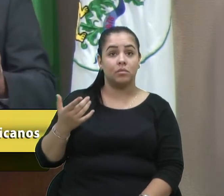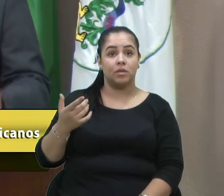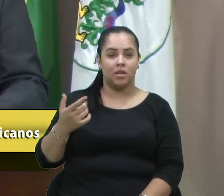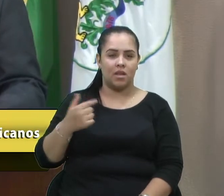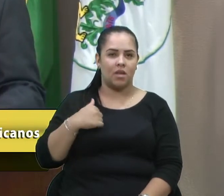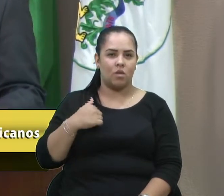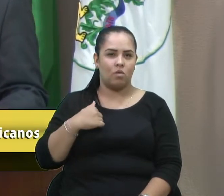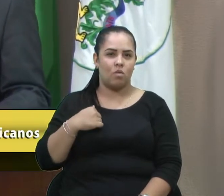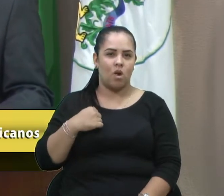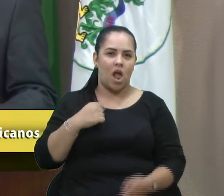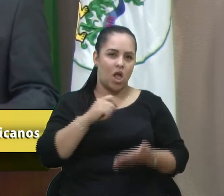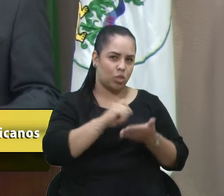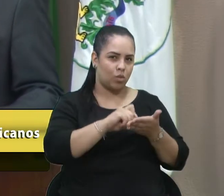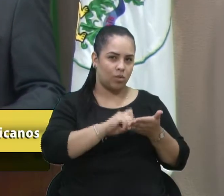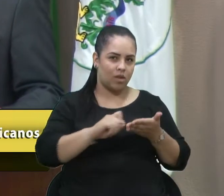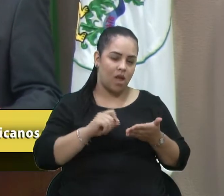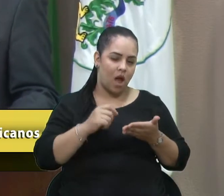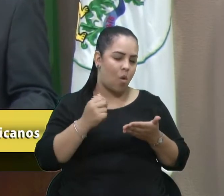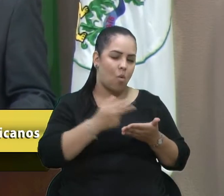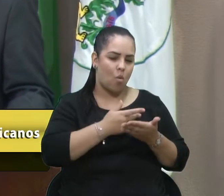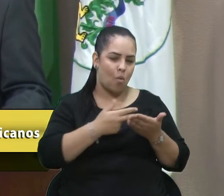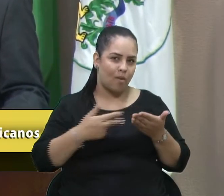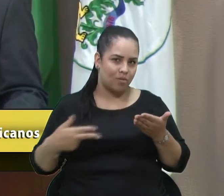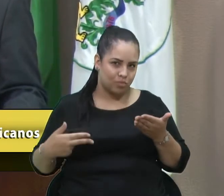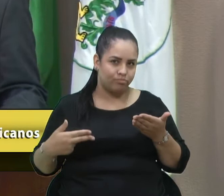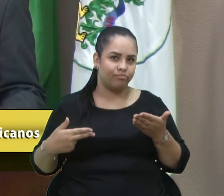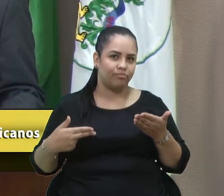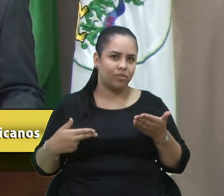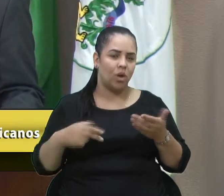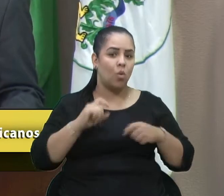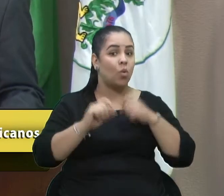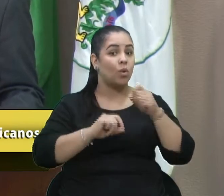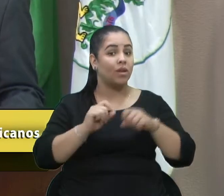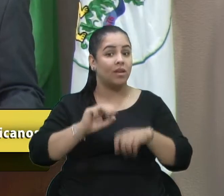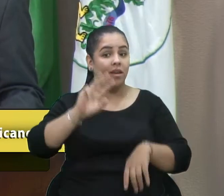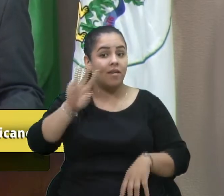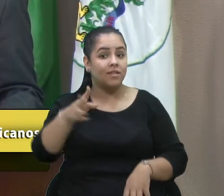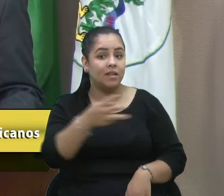alguns tópicos, do que a Visat precisa entender,